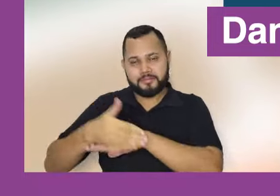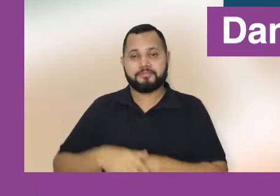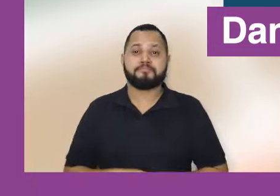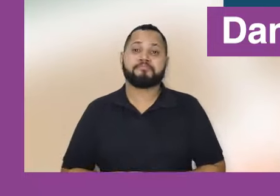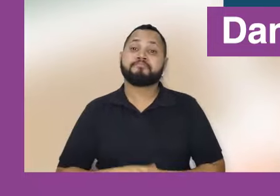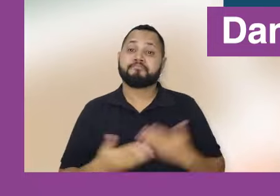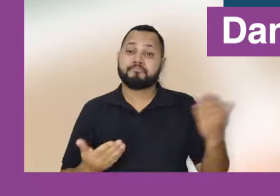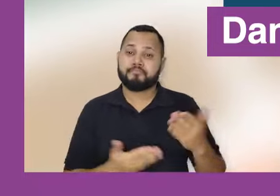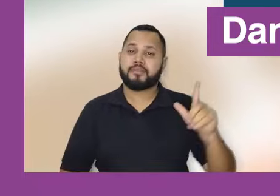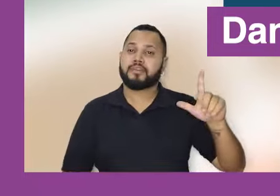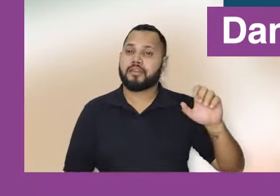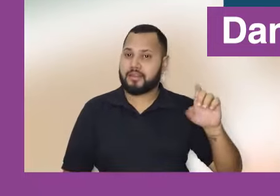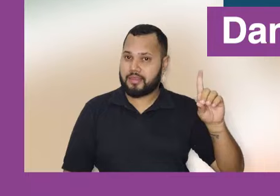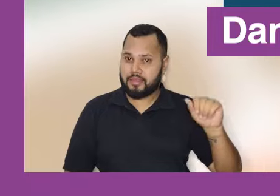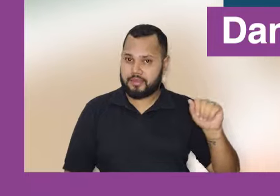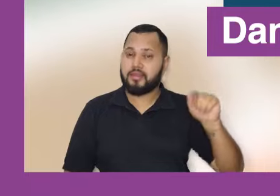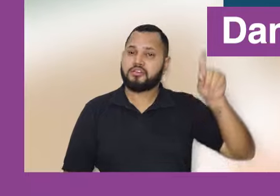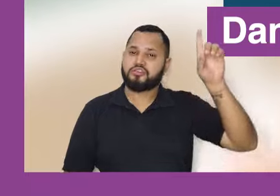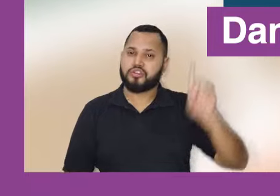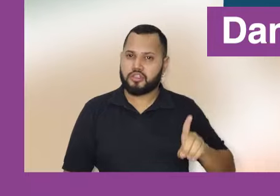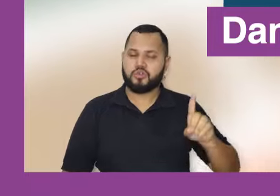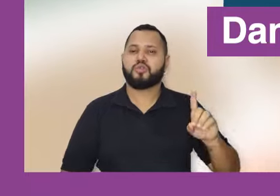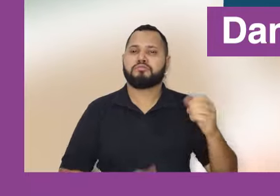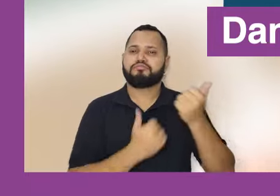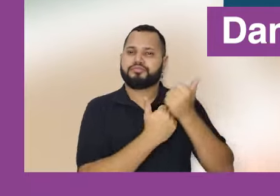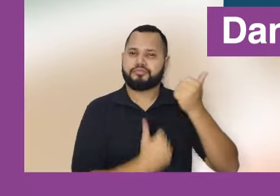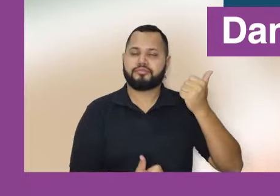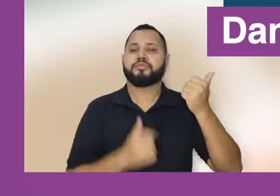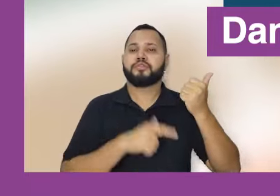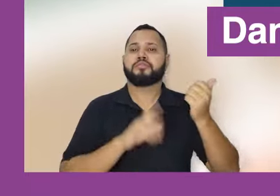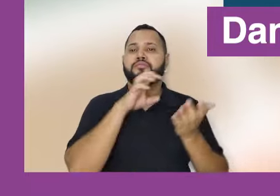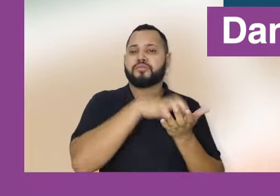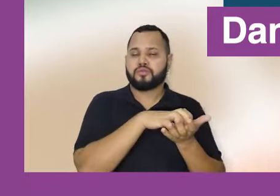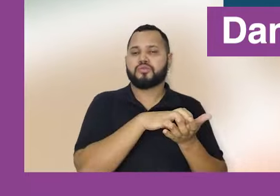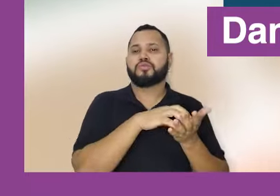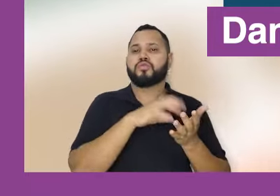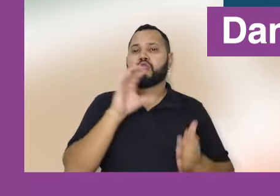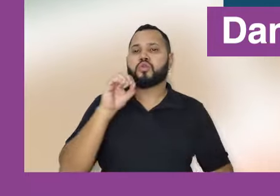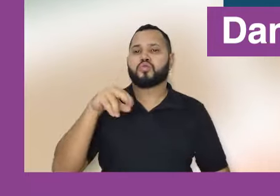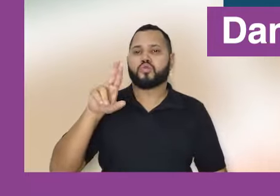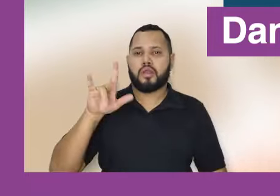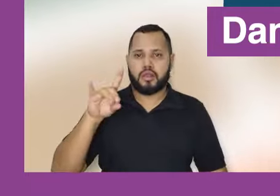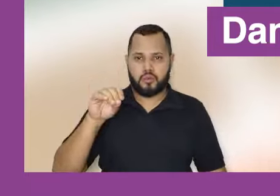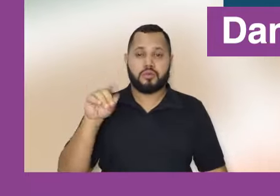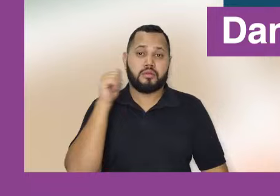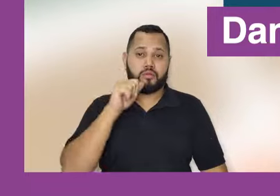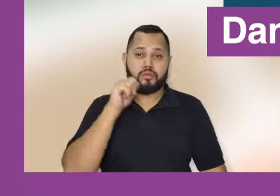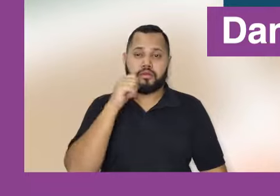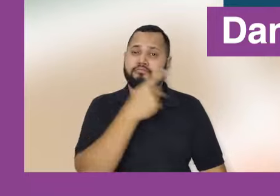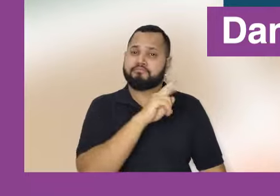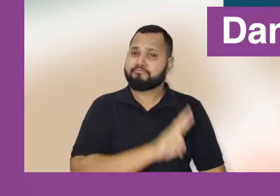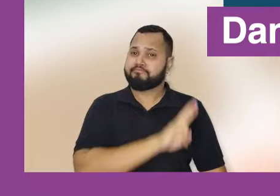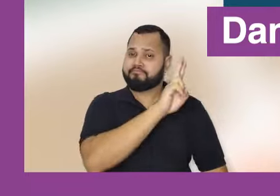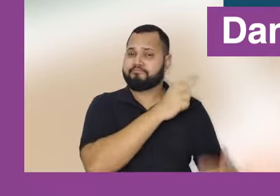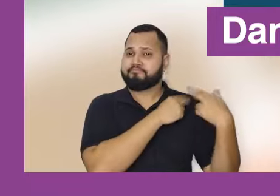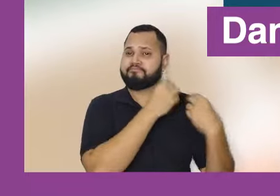apresentando agora a Leda baguer que é diretora executiva do Instituto Consulado da mulher tem sobre sua responsabilidade a